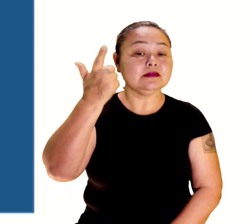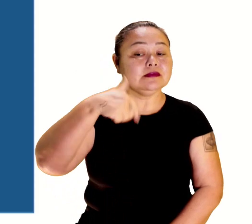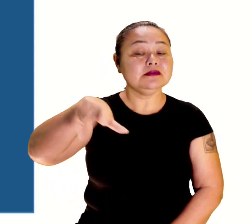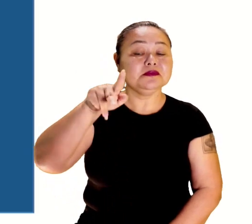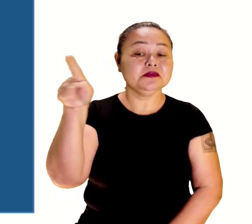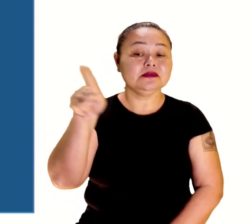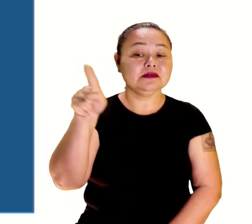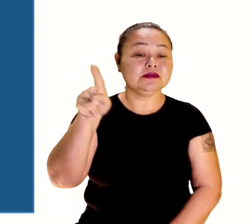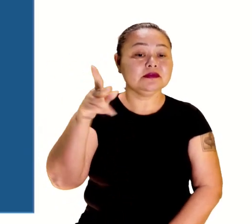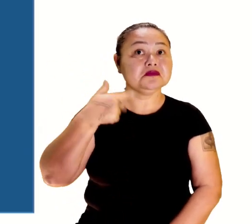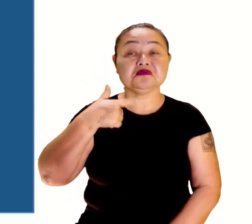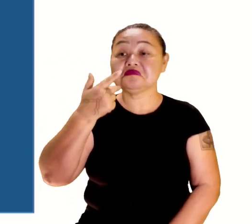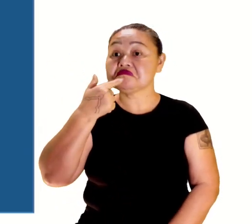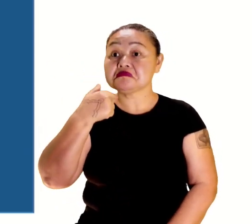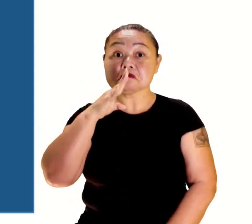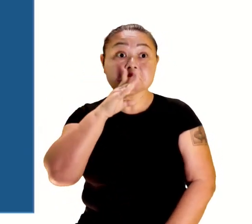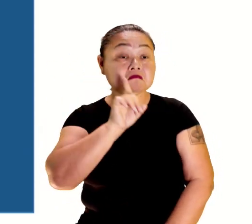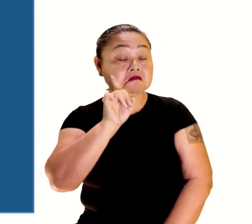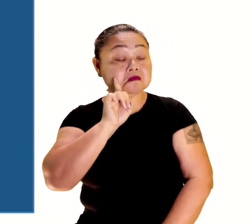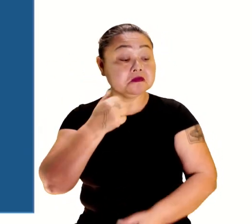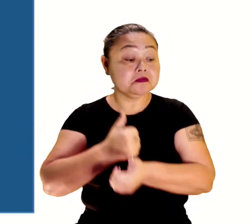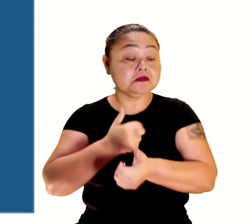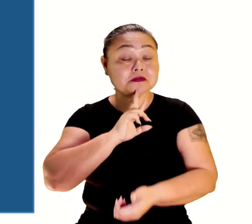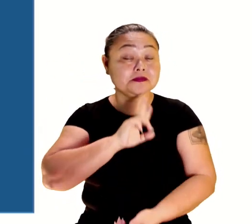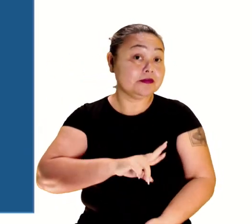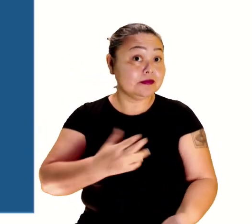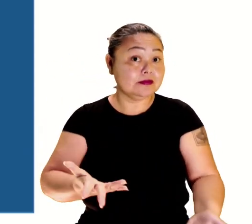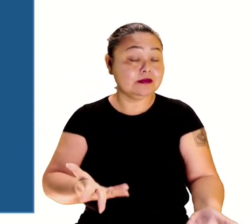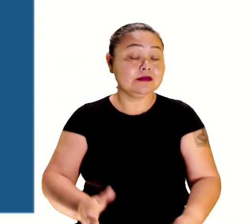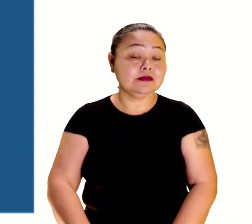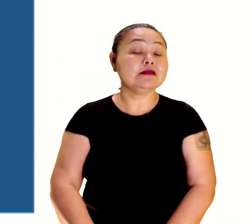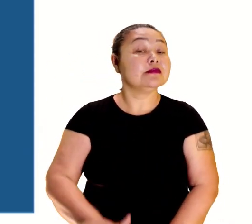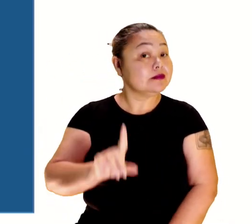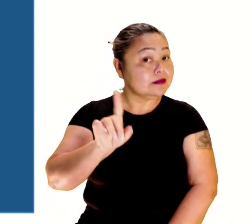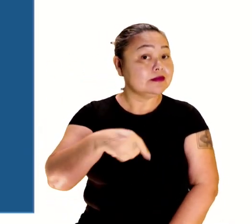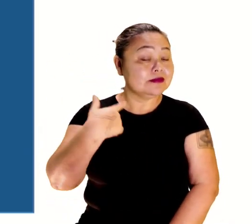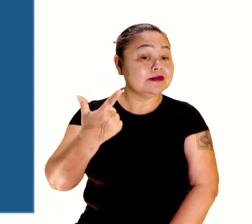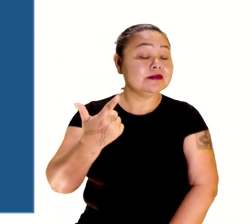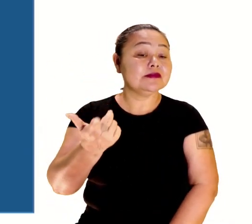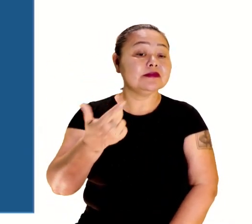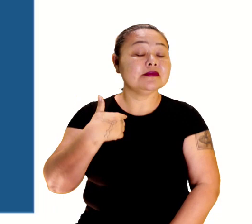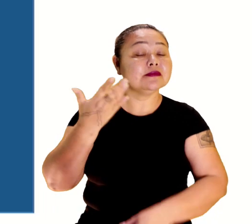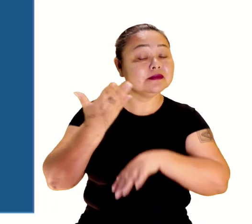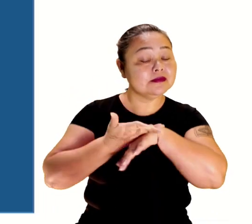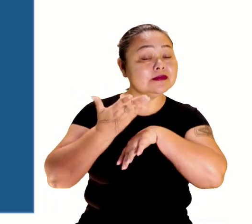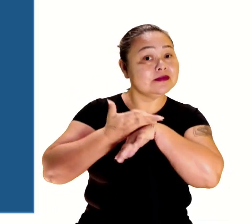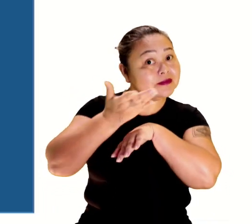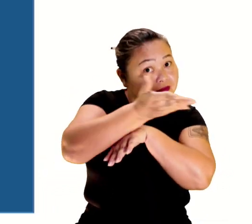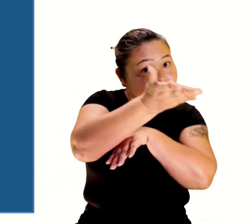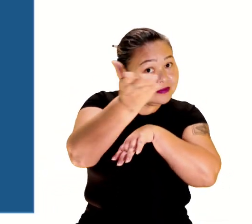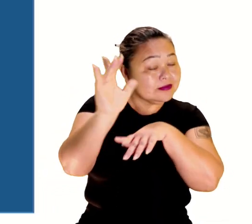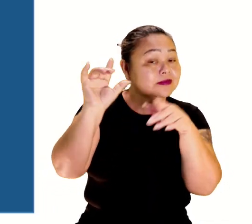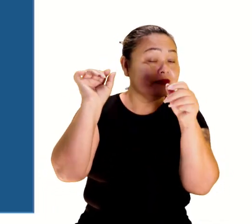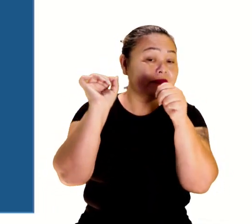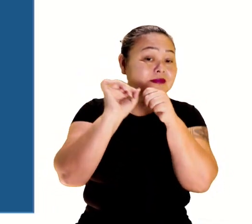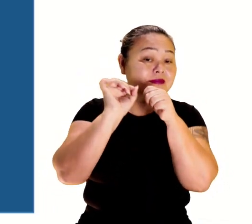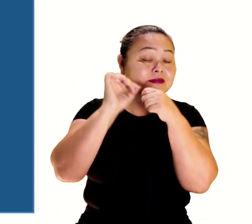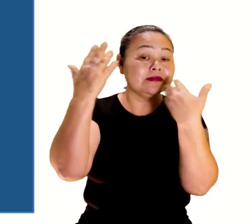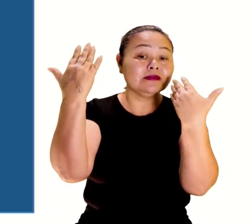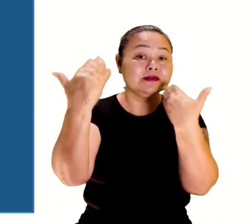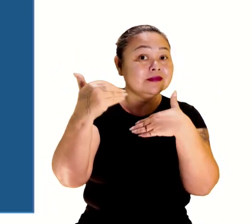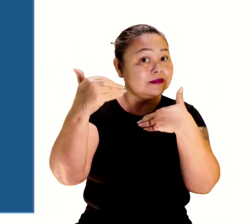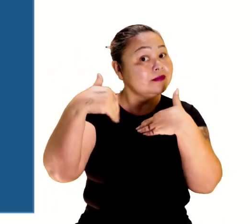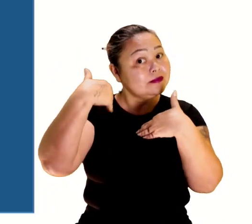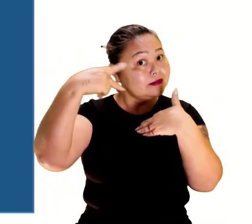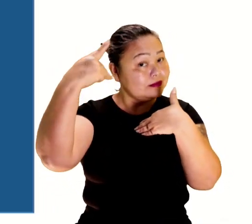professor não fica quieto, né? Pra gente tentar resolver. Mas é assim mesmo. É treinando vocês já para fazer as provas da vida aí,